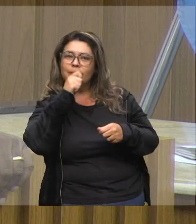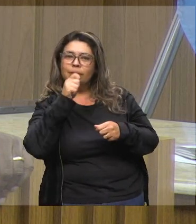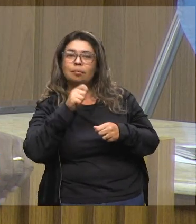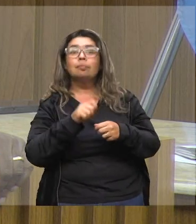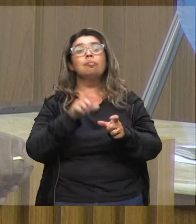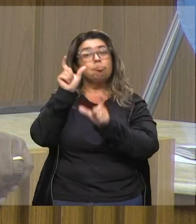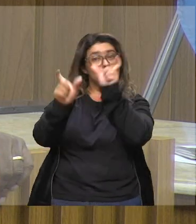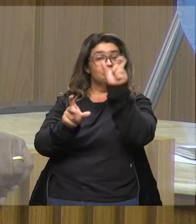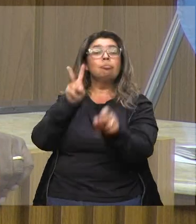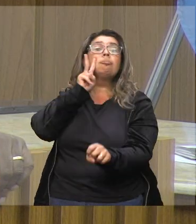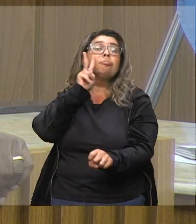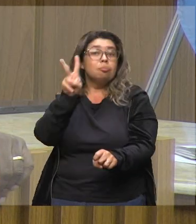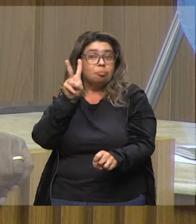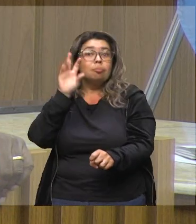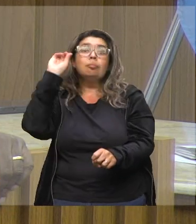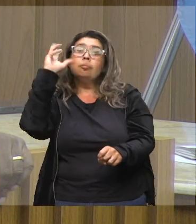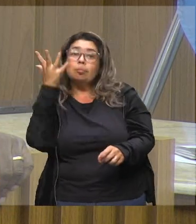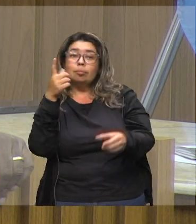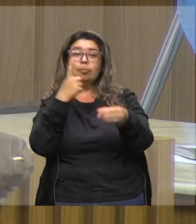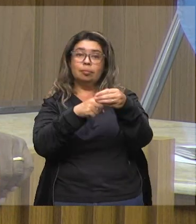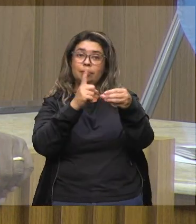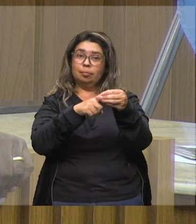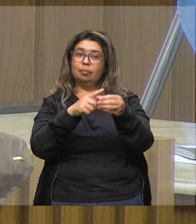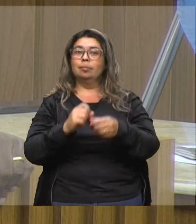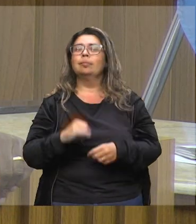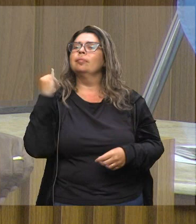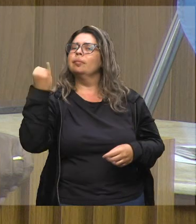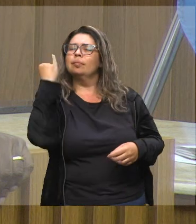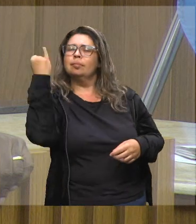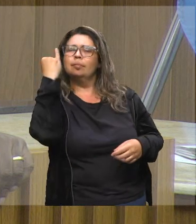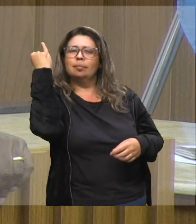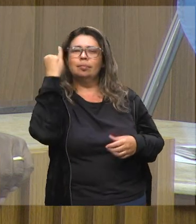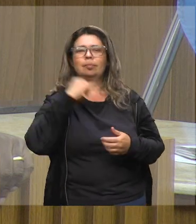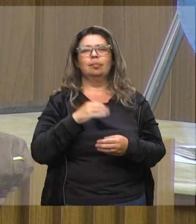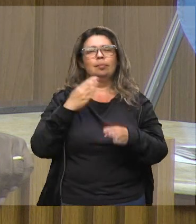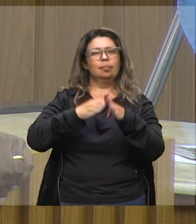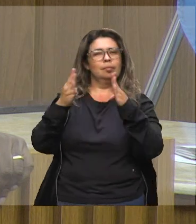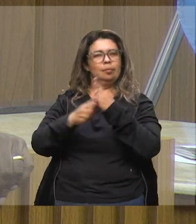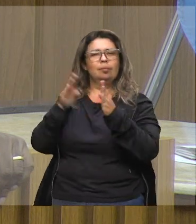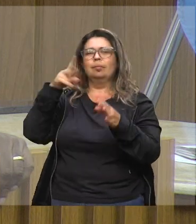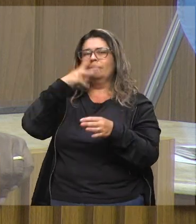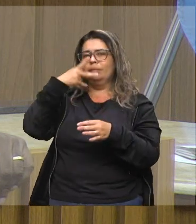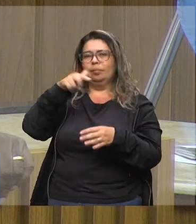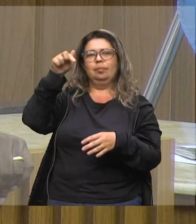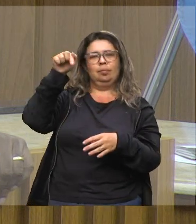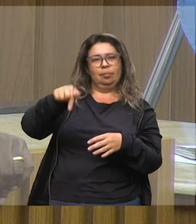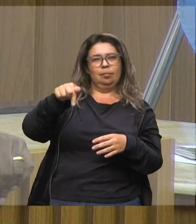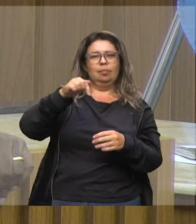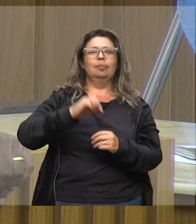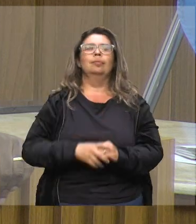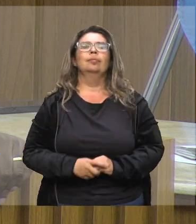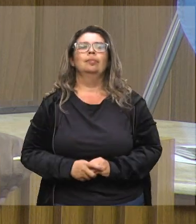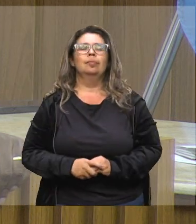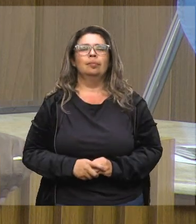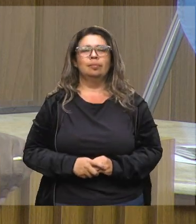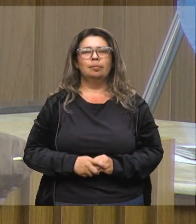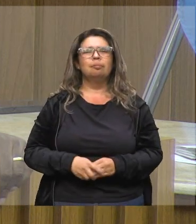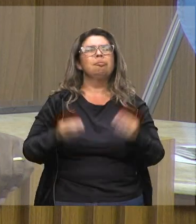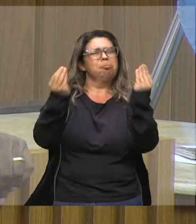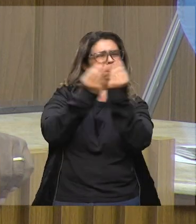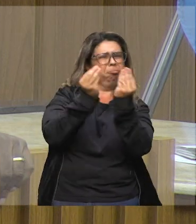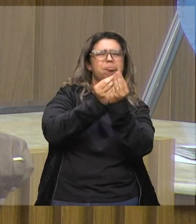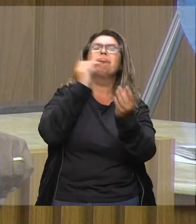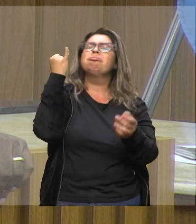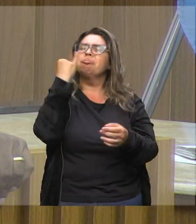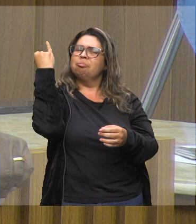acontecendo na nossa cidade. Né? Então, é importante tudo aquilo que é falado aqui, né, essa equipe é de excelência. Então,